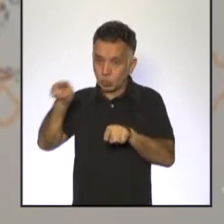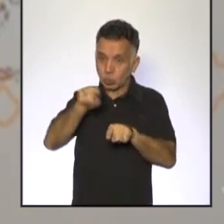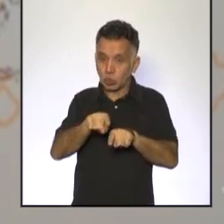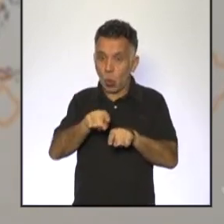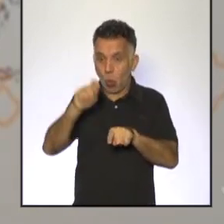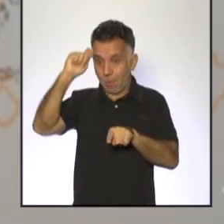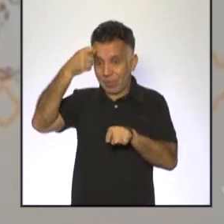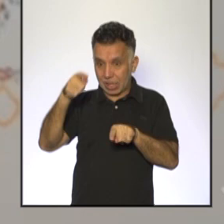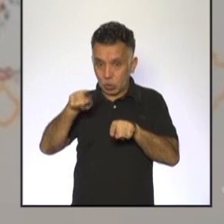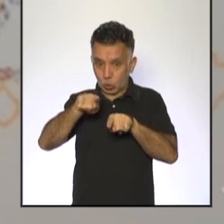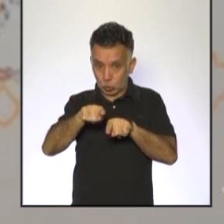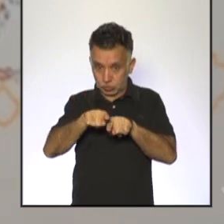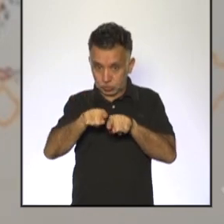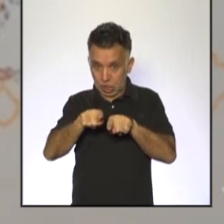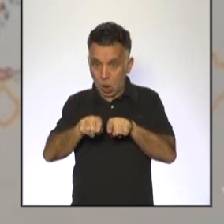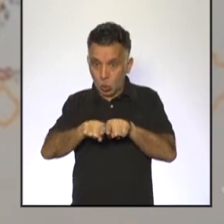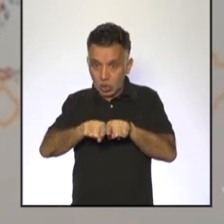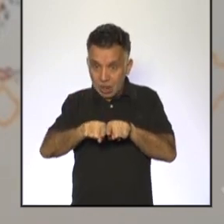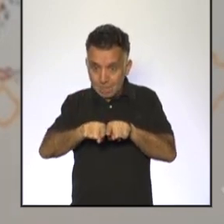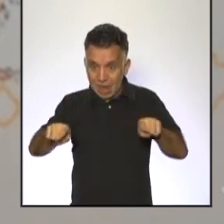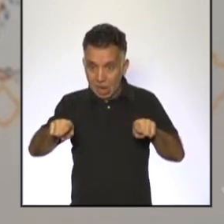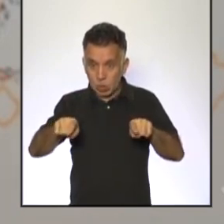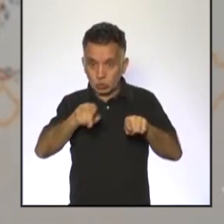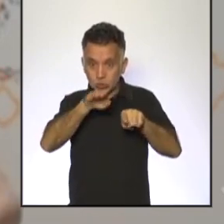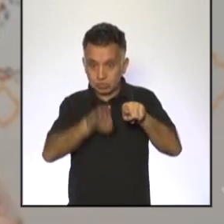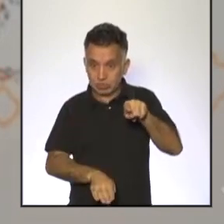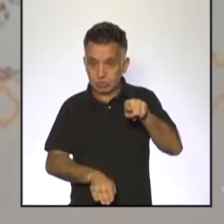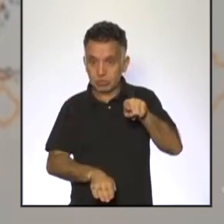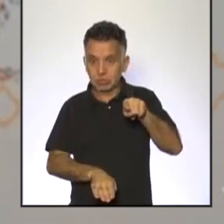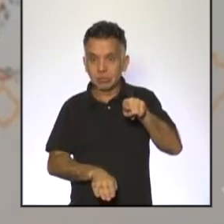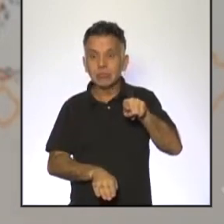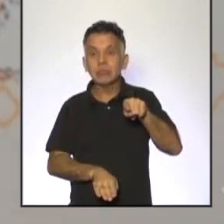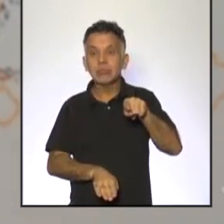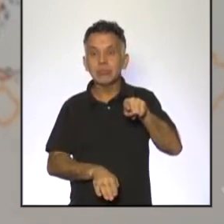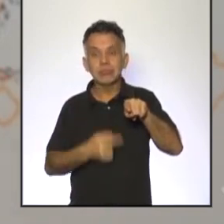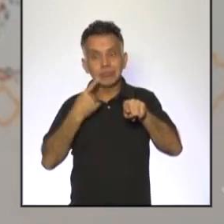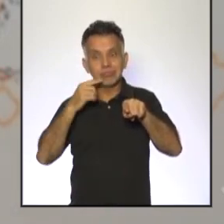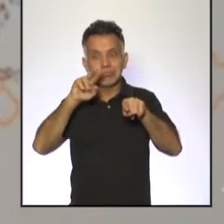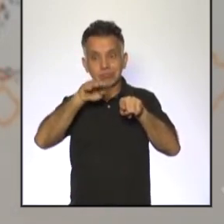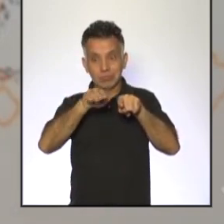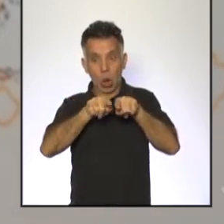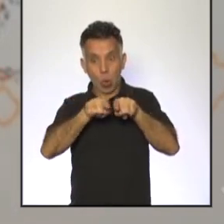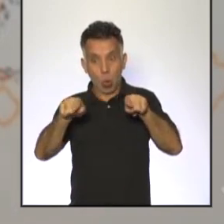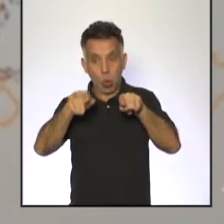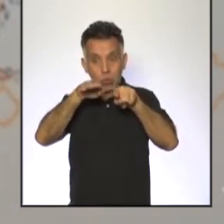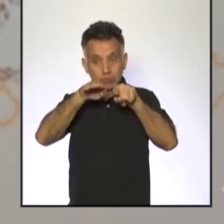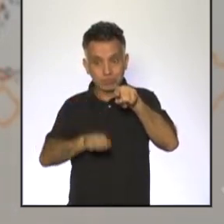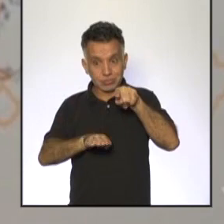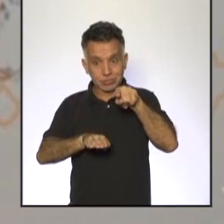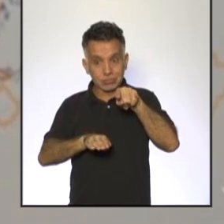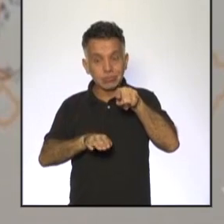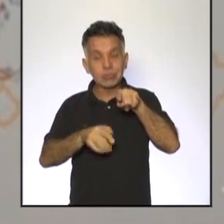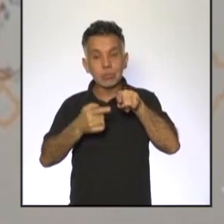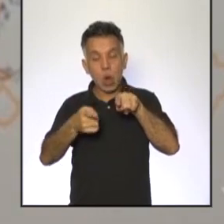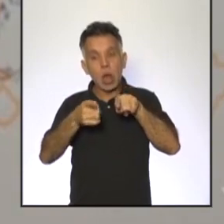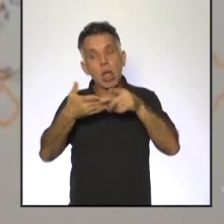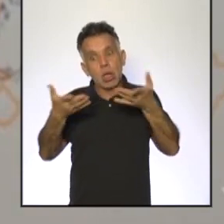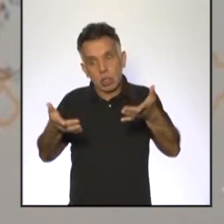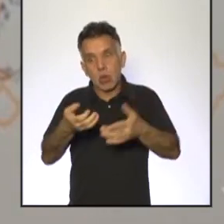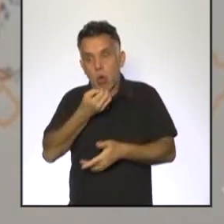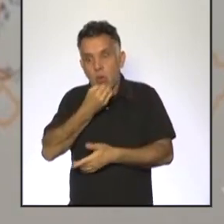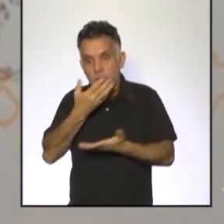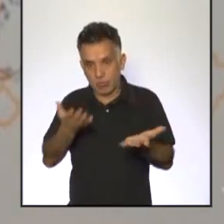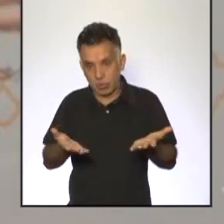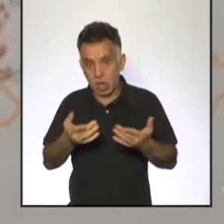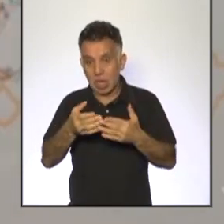eu separo o vermelho do verde, o que vai acontecer com o preto? Cair, óbvio. Então, quando ocorre